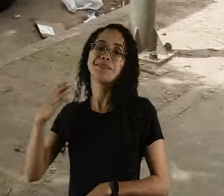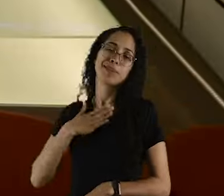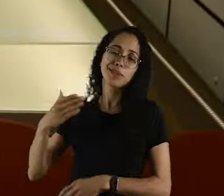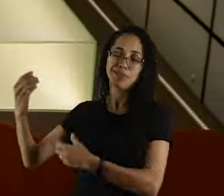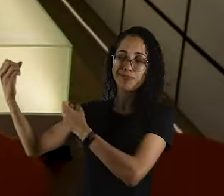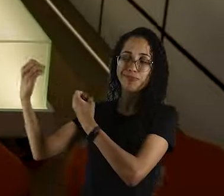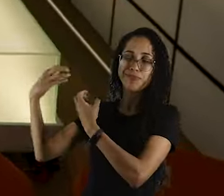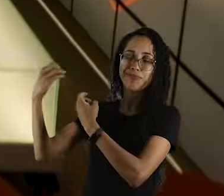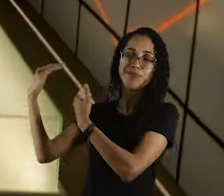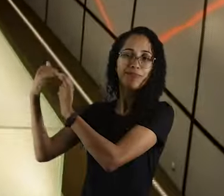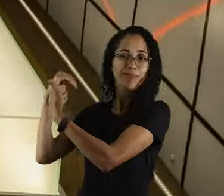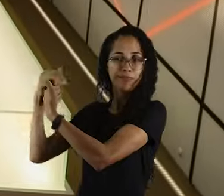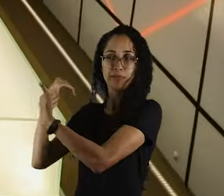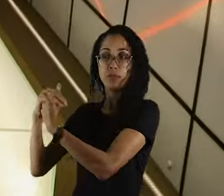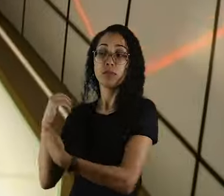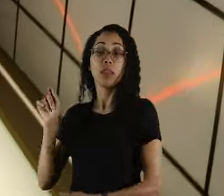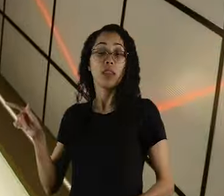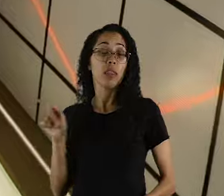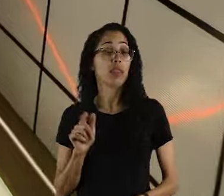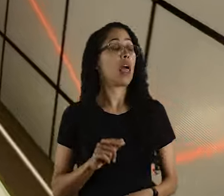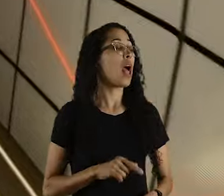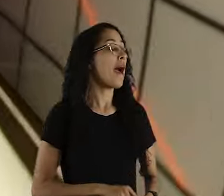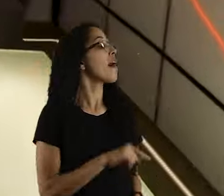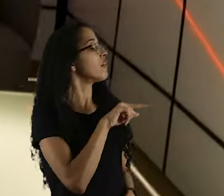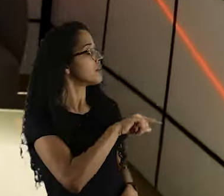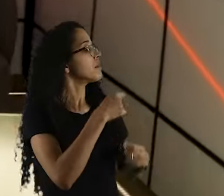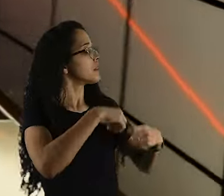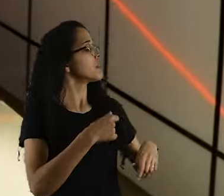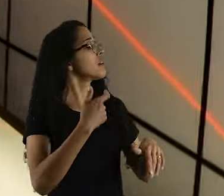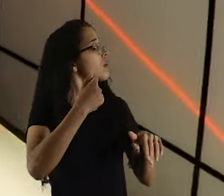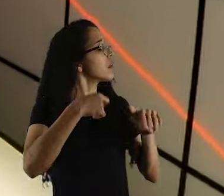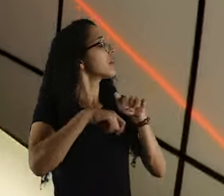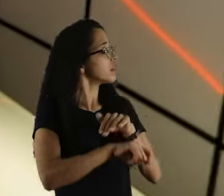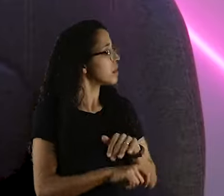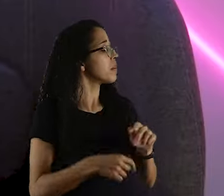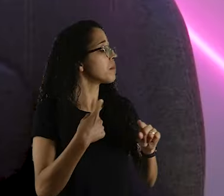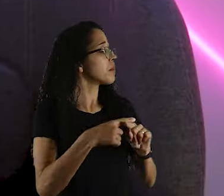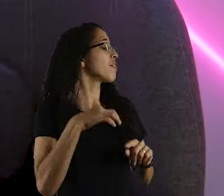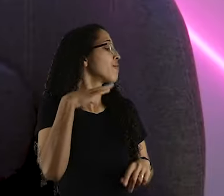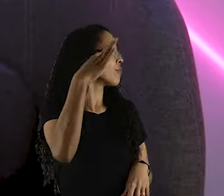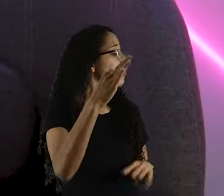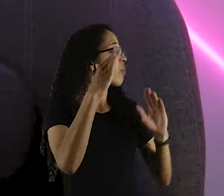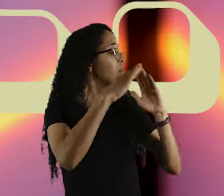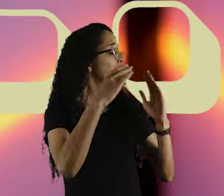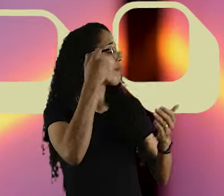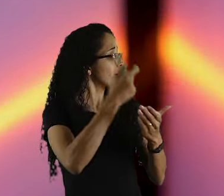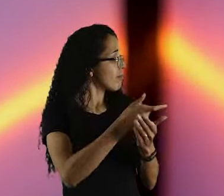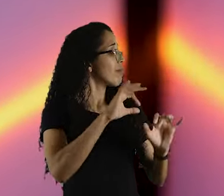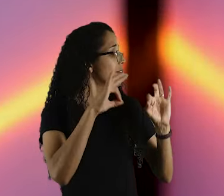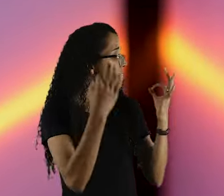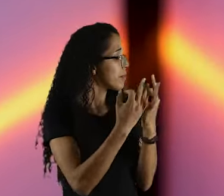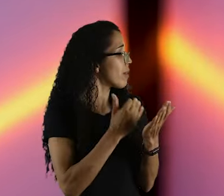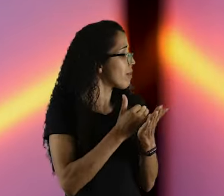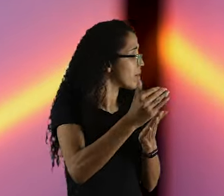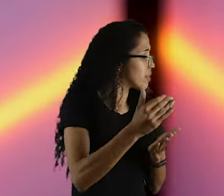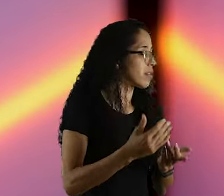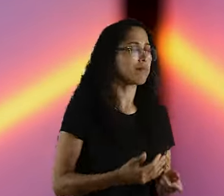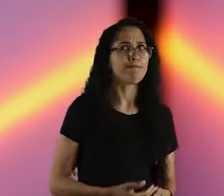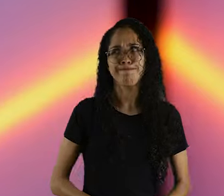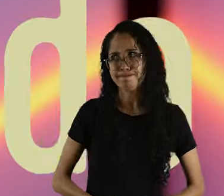futuro. Mais pra frente, você vai querer comprar uma casa, vai querer construir uma família. Deu um tique ali em mim, putz, preciso guardar